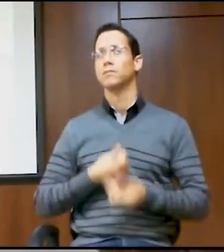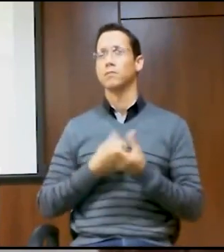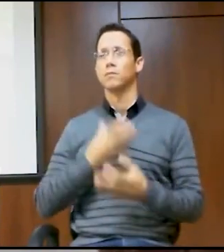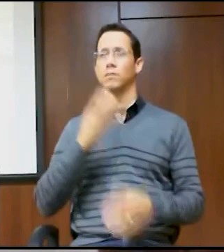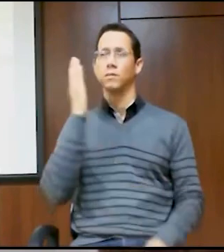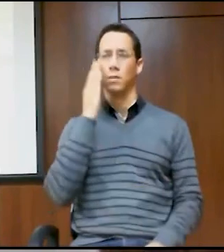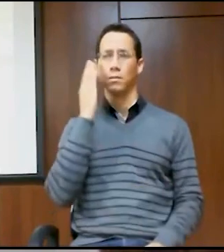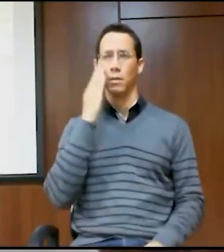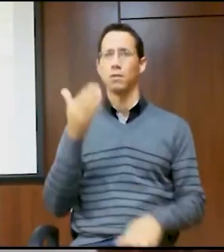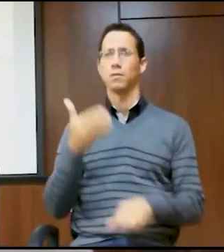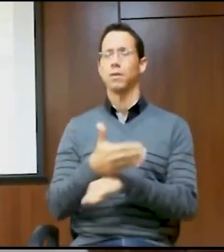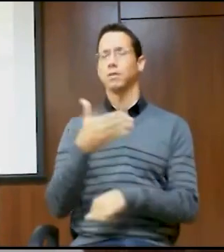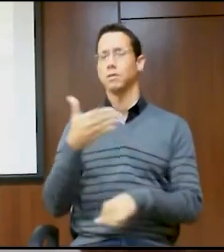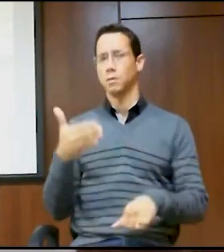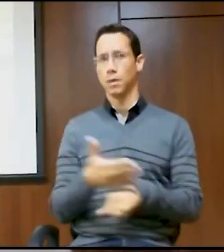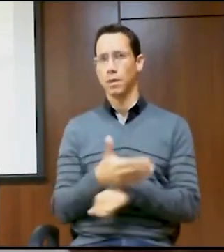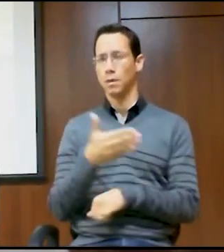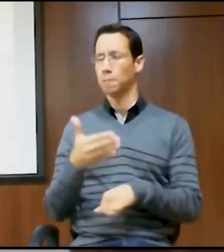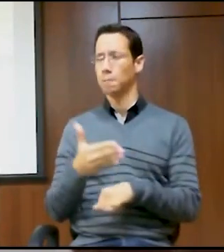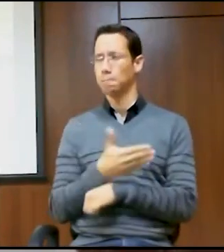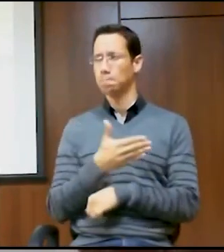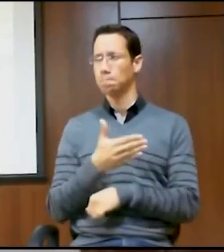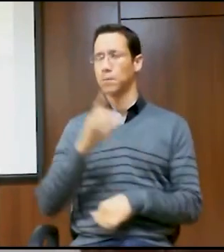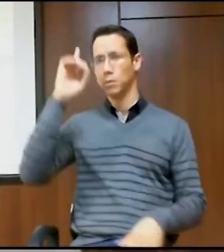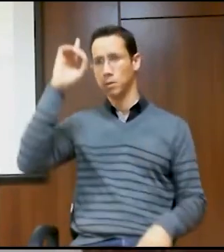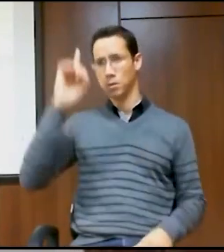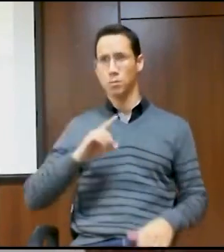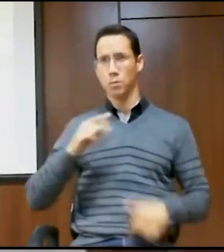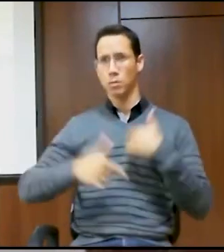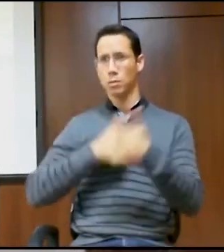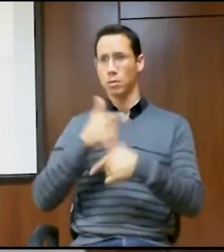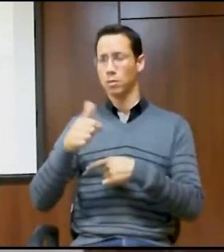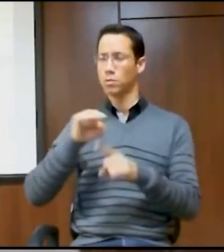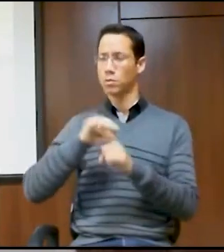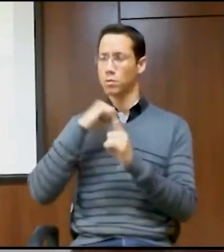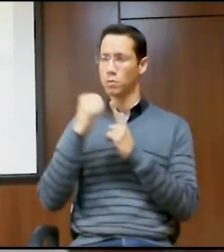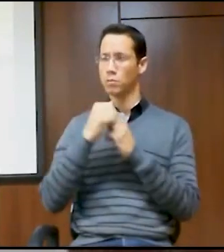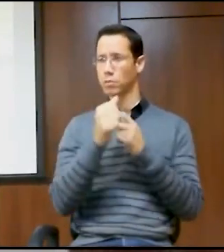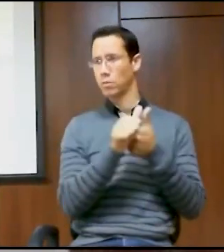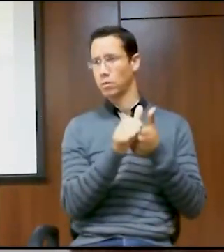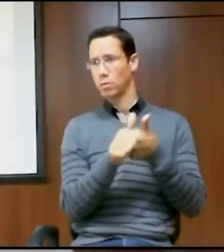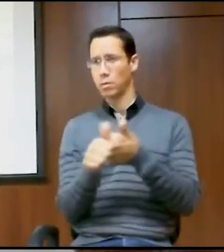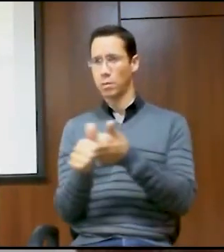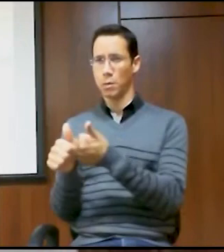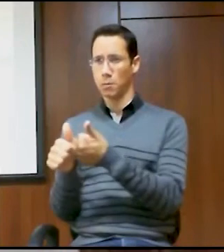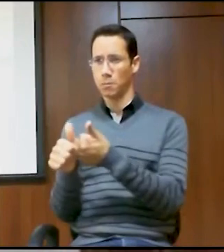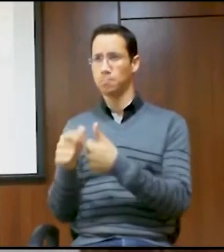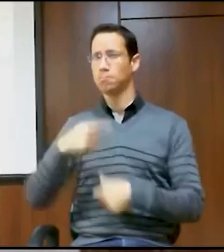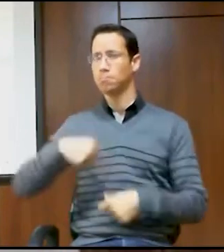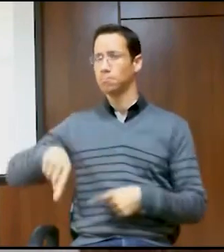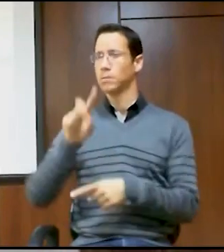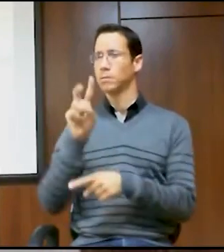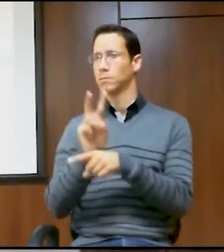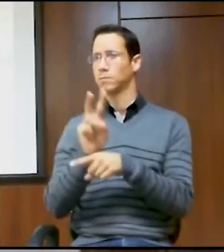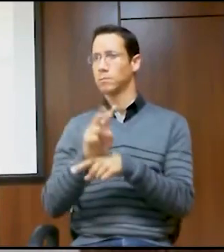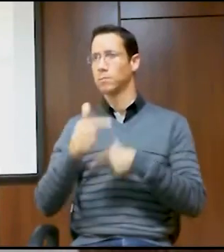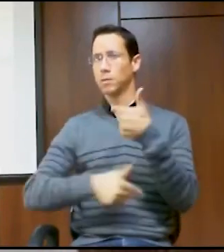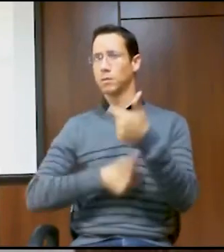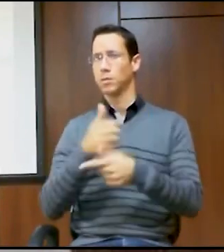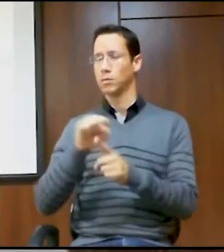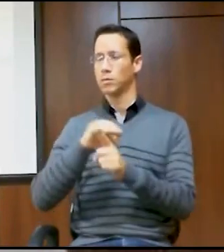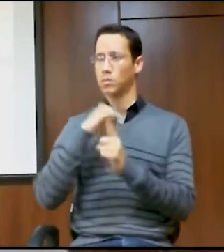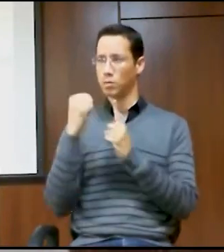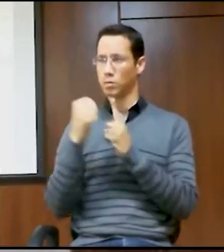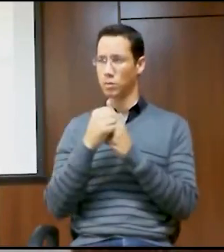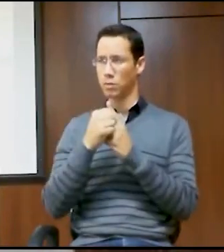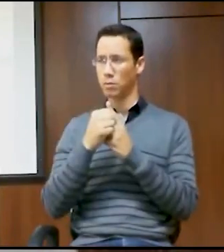a participar e ela tem o direito a um trabalho social que acompanhe. Então a gente vai defender o trabalho social enquanto um componente